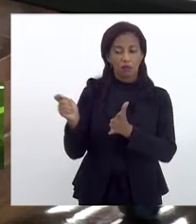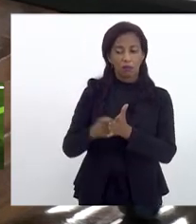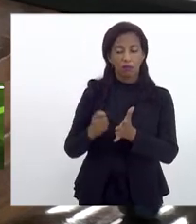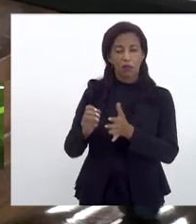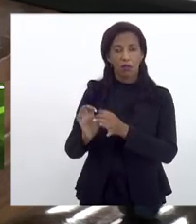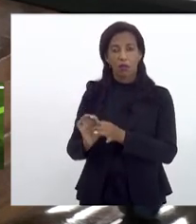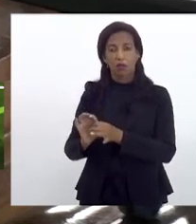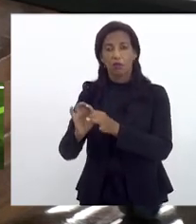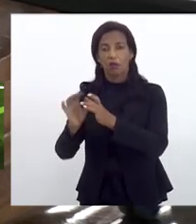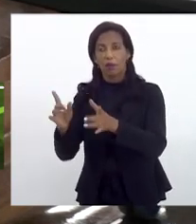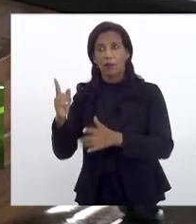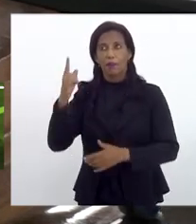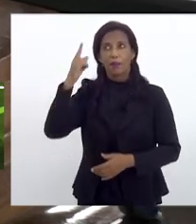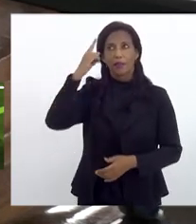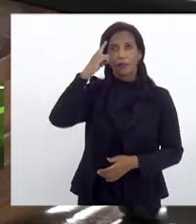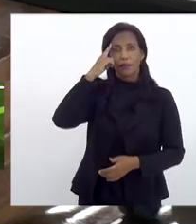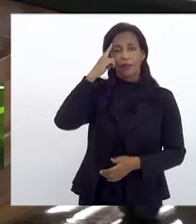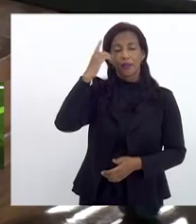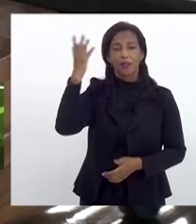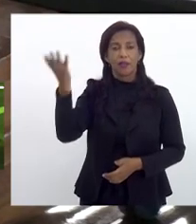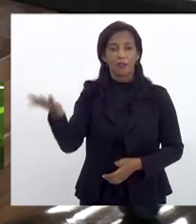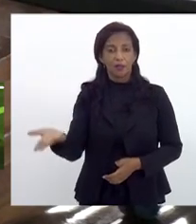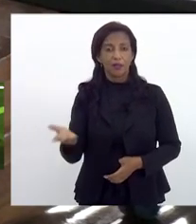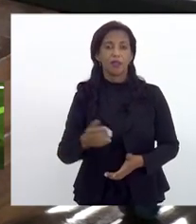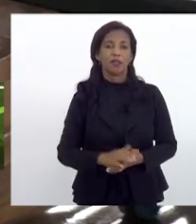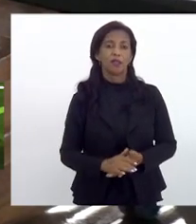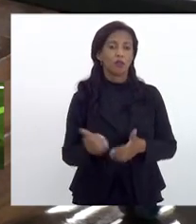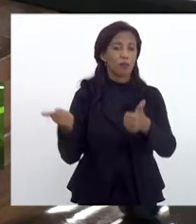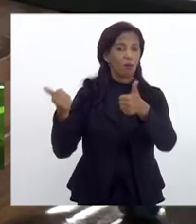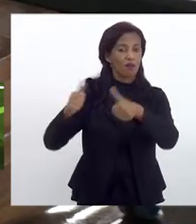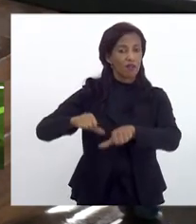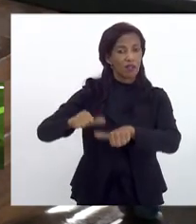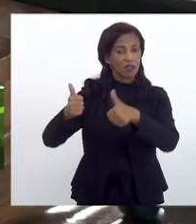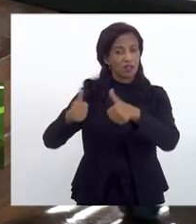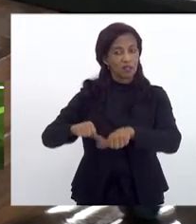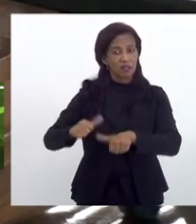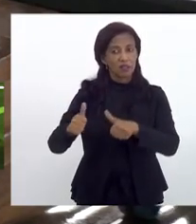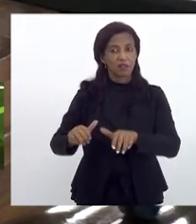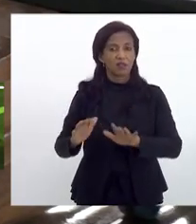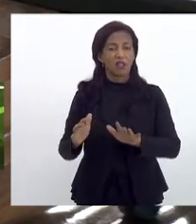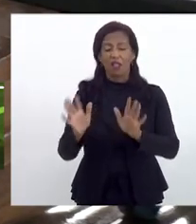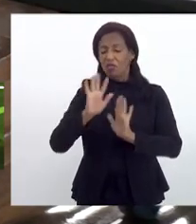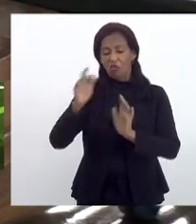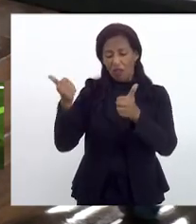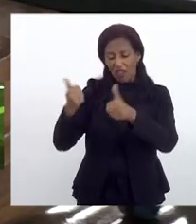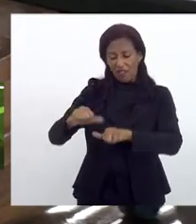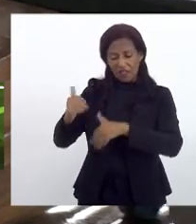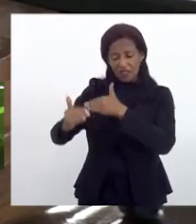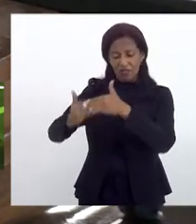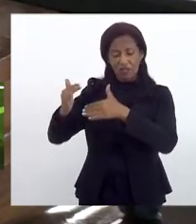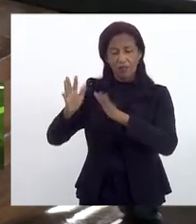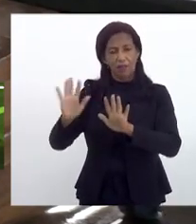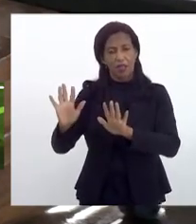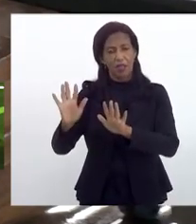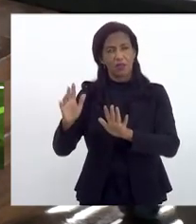Para se pensar Nisso Uma avaliação Não é avaliação De desempenho